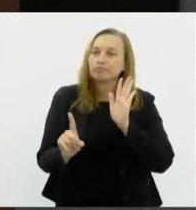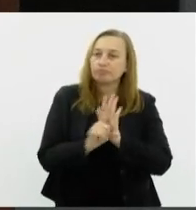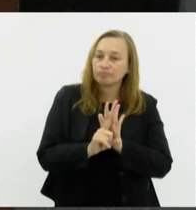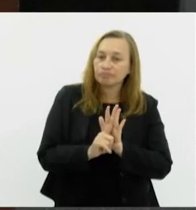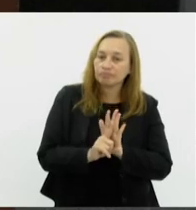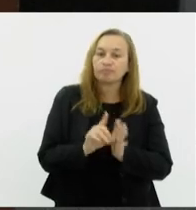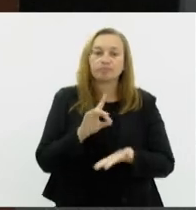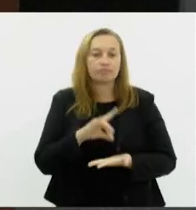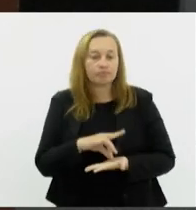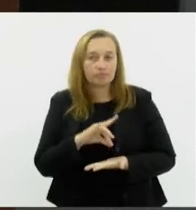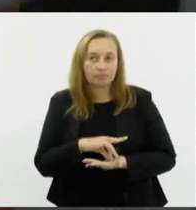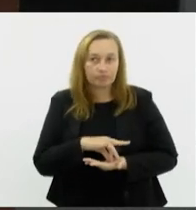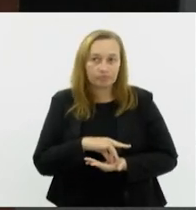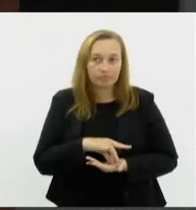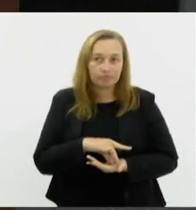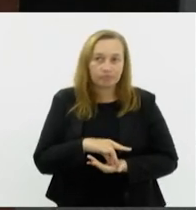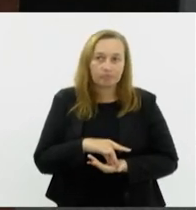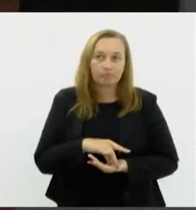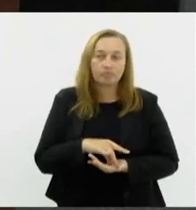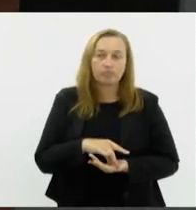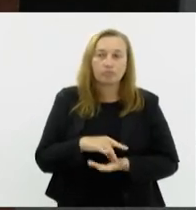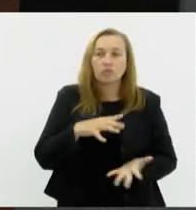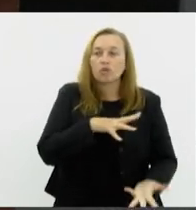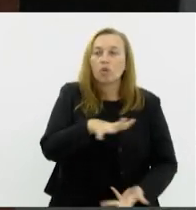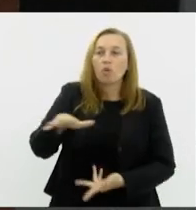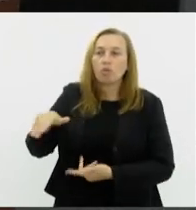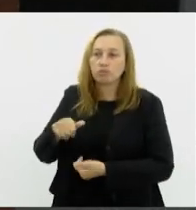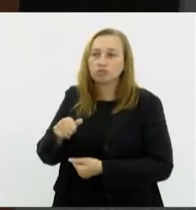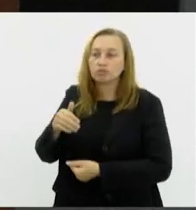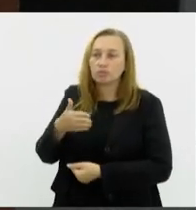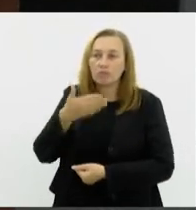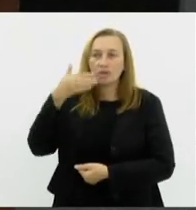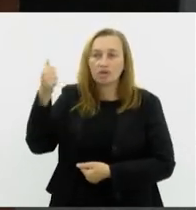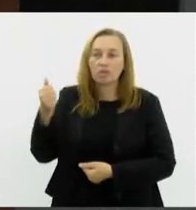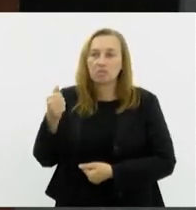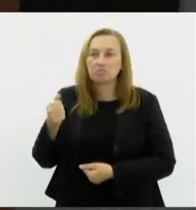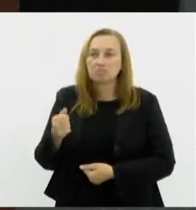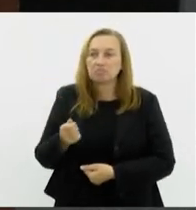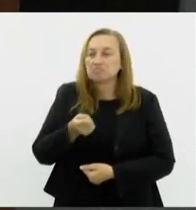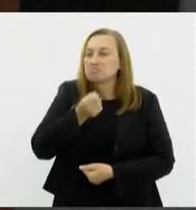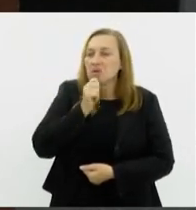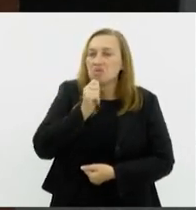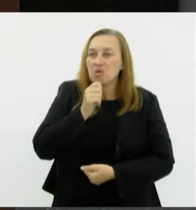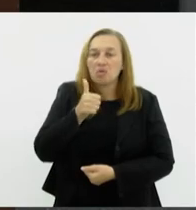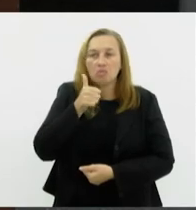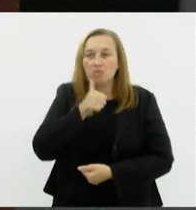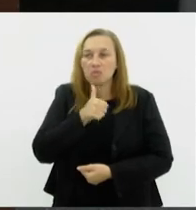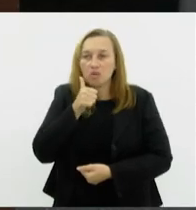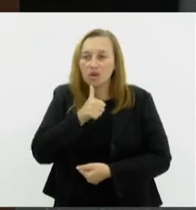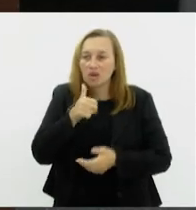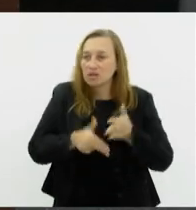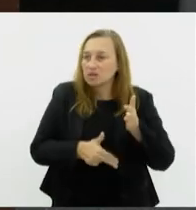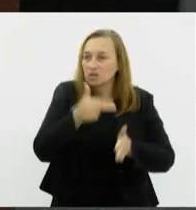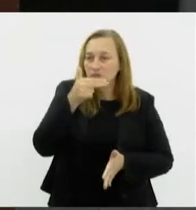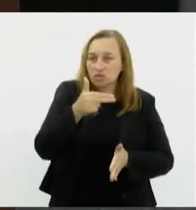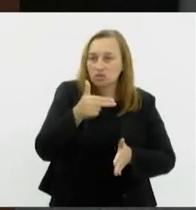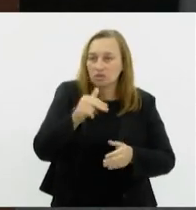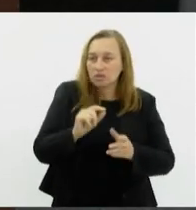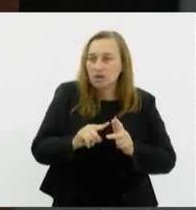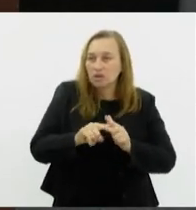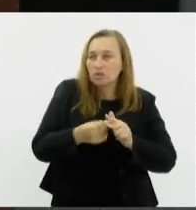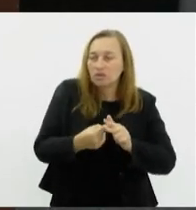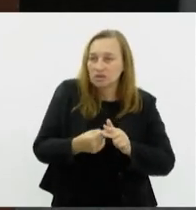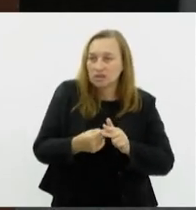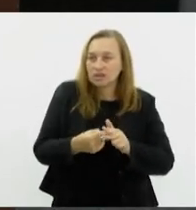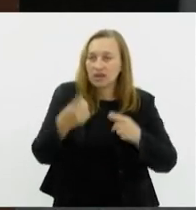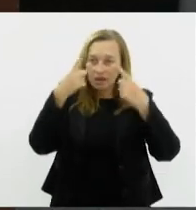Na verdade, o mundo ideal seria que nenhuma mulher precisasse passar por nenhuma cirurgia reparadora. É para isso que a gente está